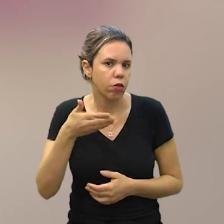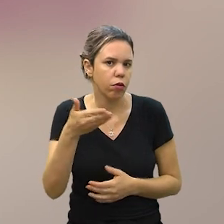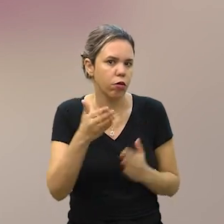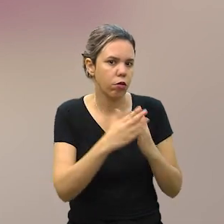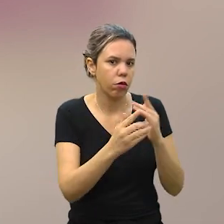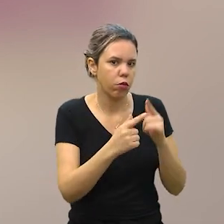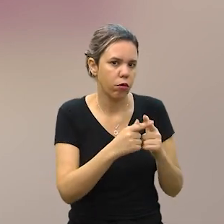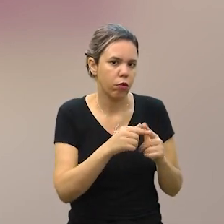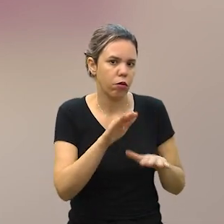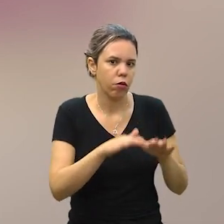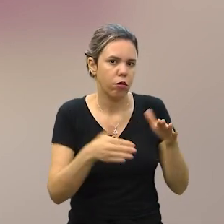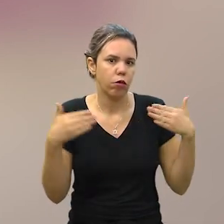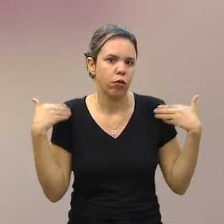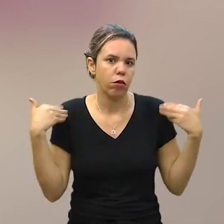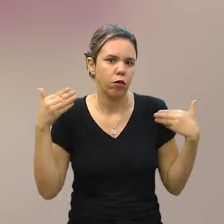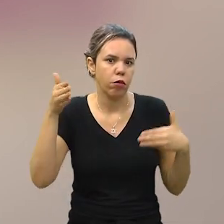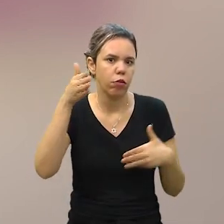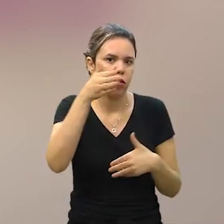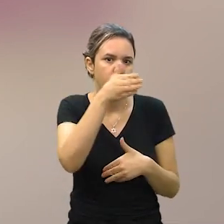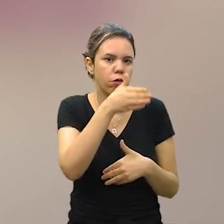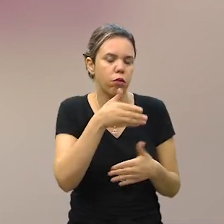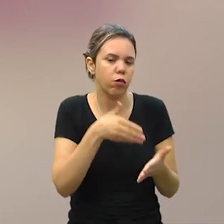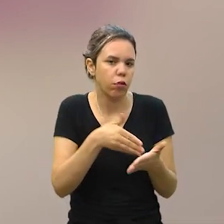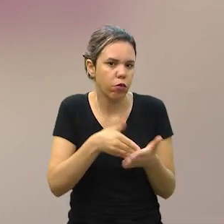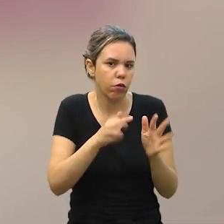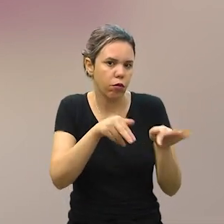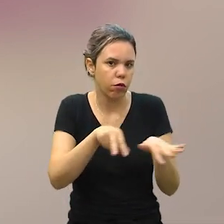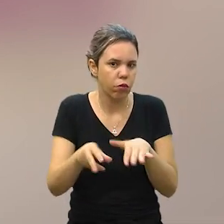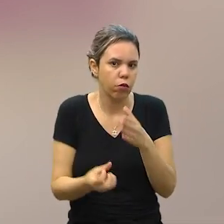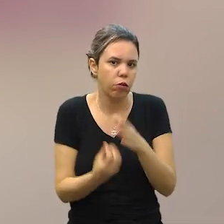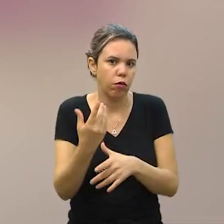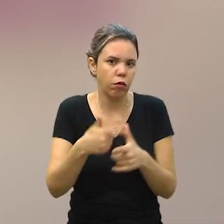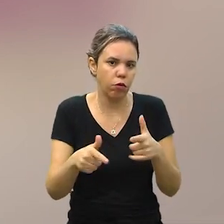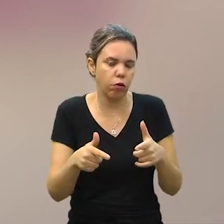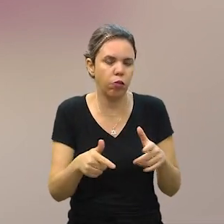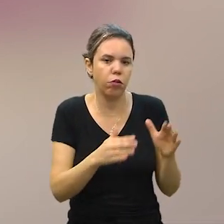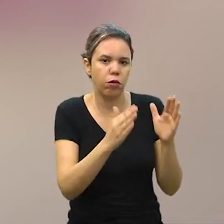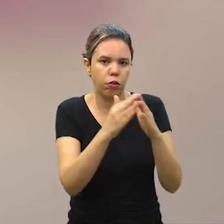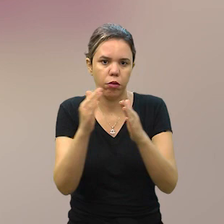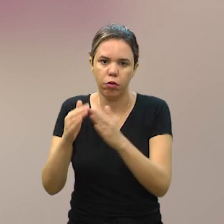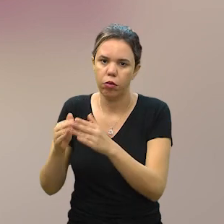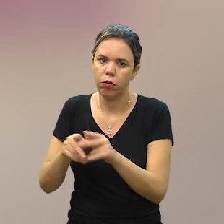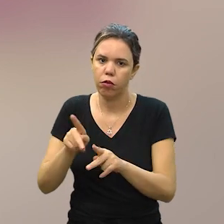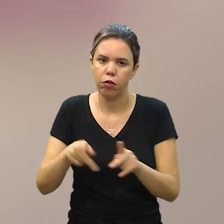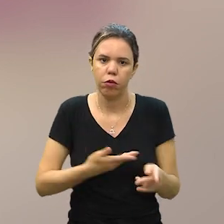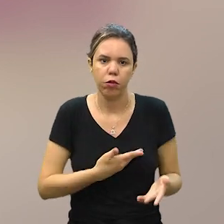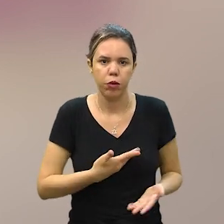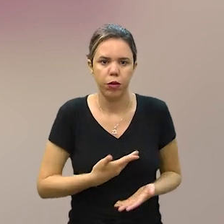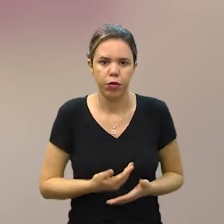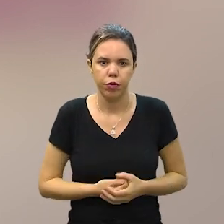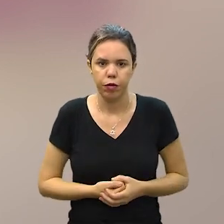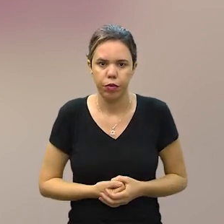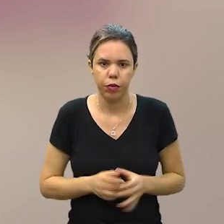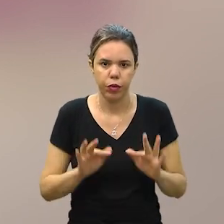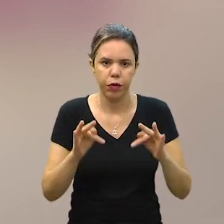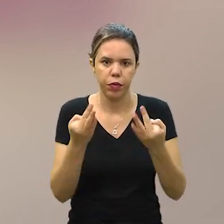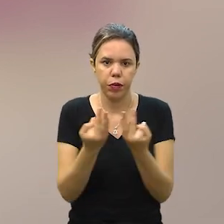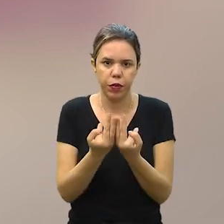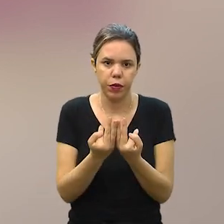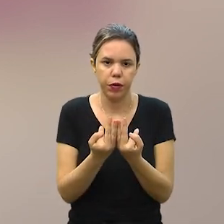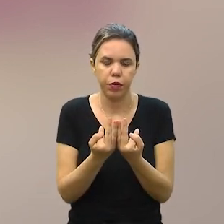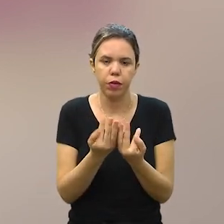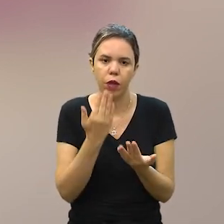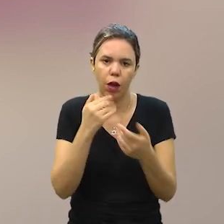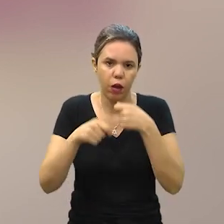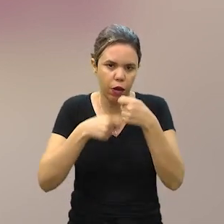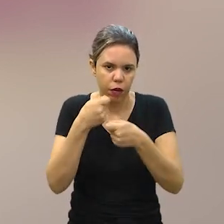ida nos passeios de finais de semana, na casa de outros amigos, de